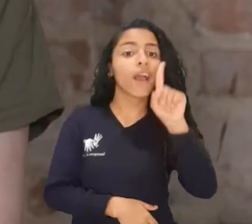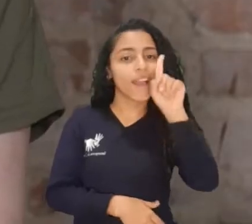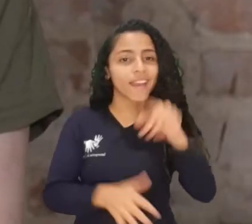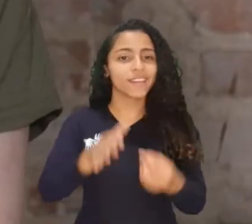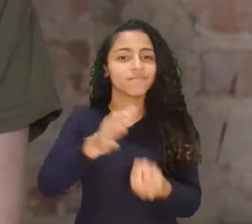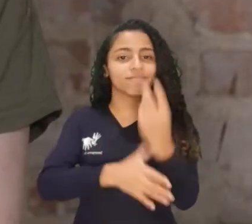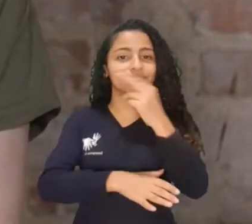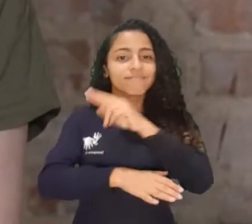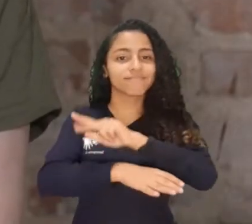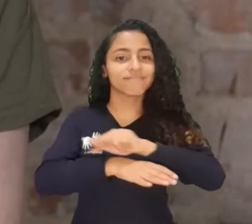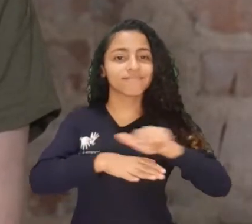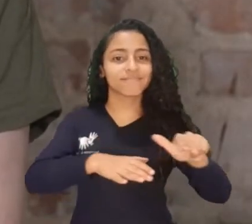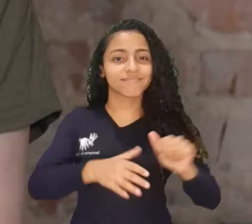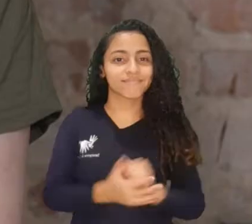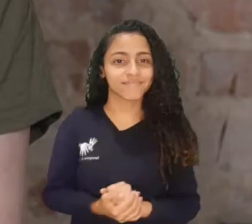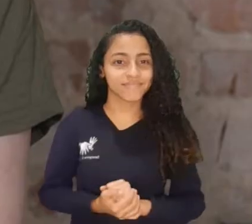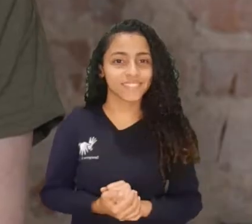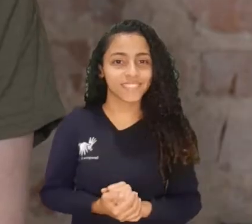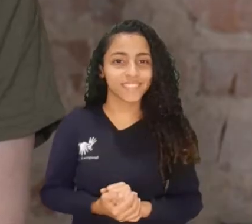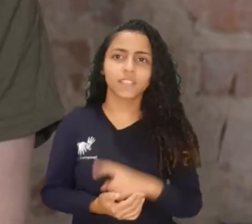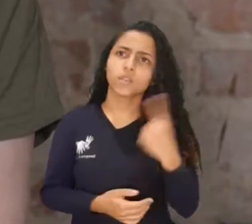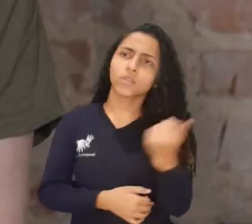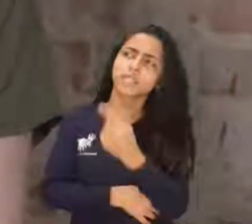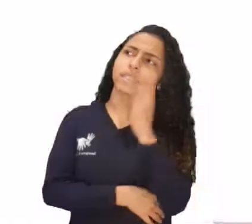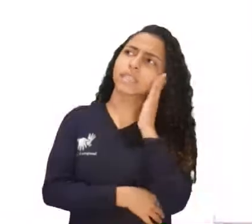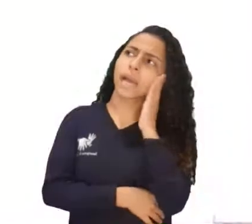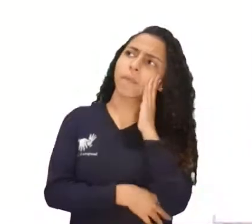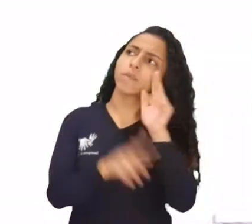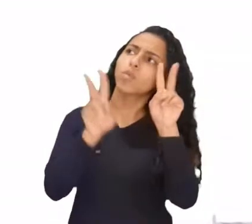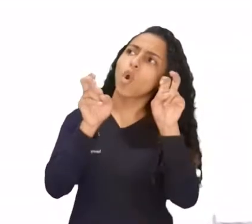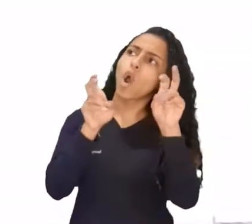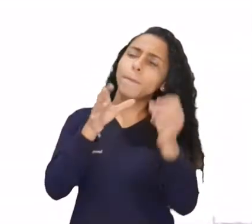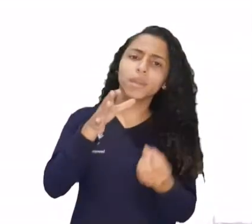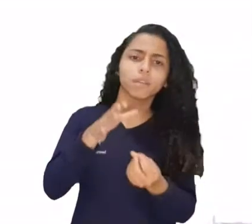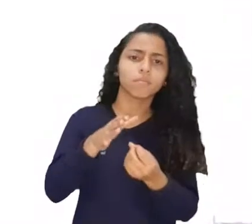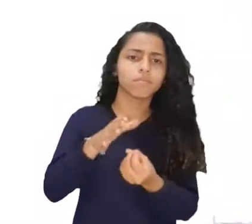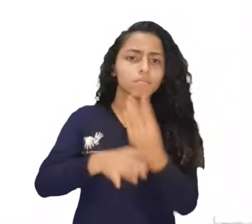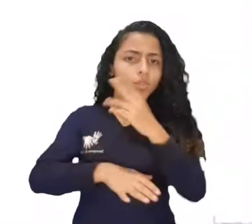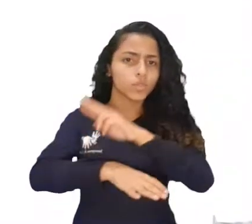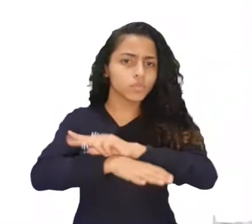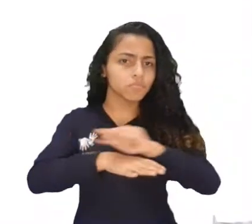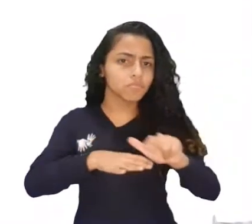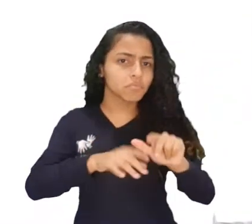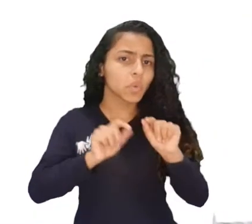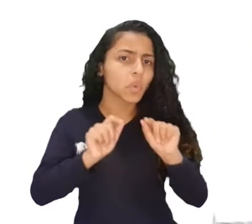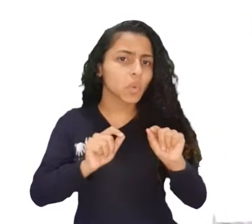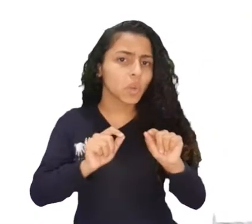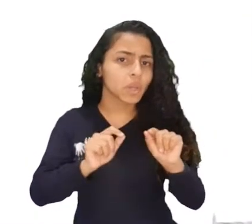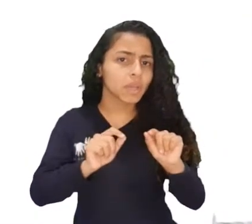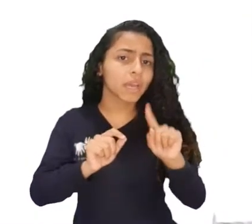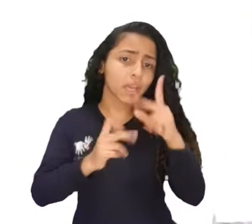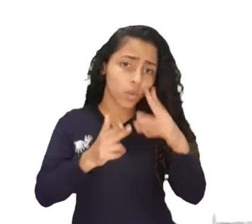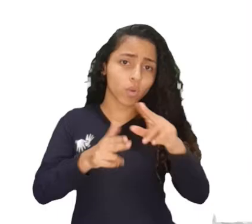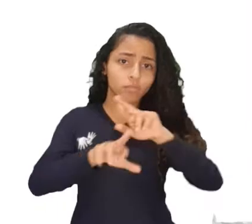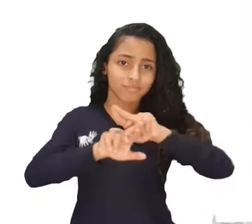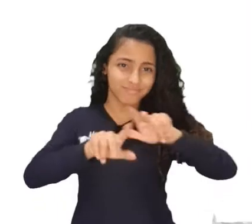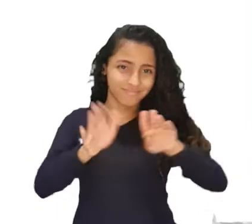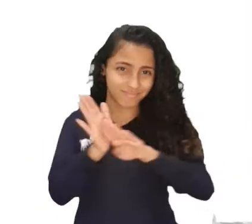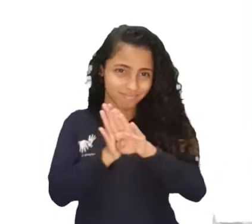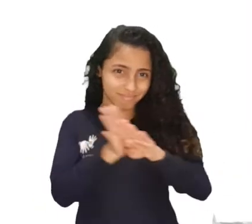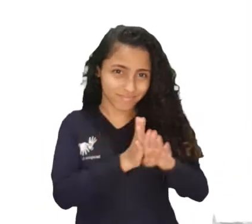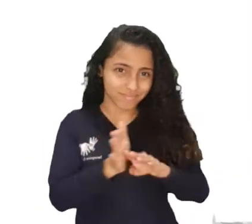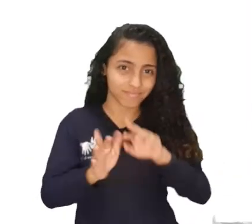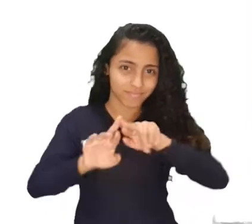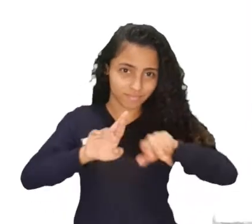é o entendimento que a gente tem sobre esse conceito, né? Biodiversidade ou diversidade biológica, na verdade,